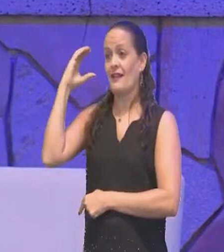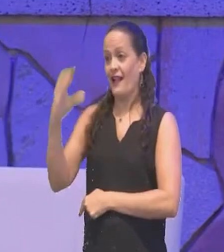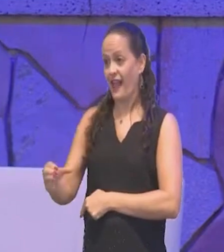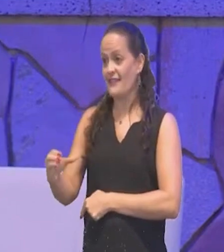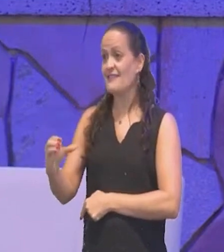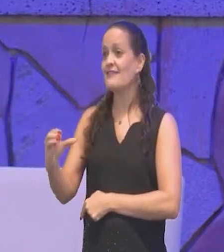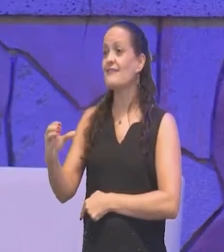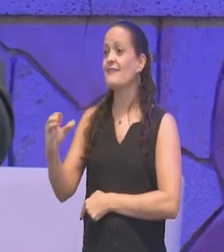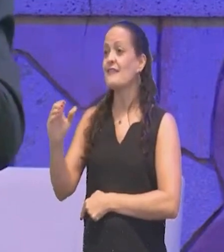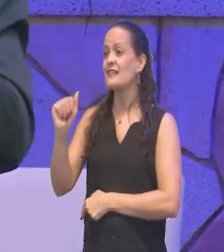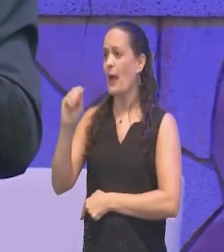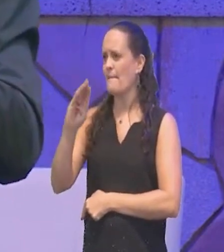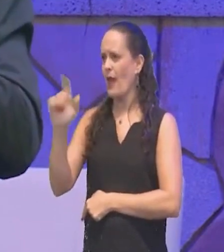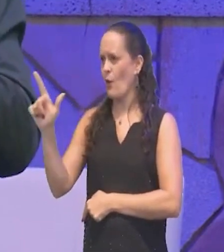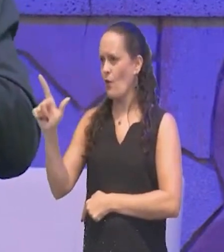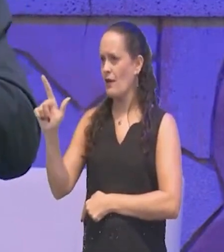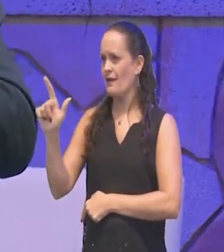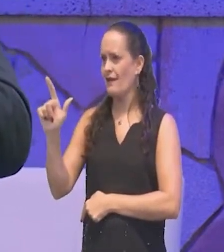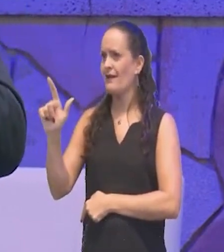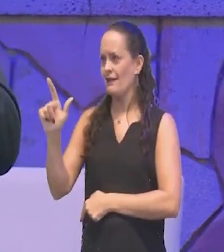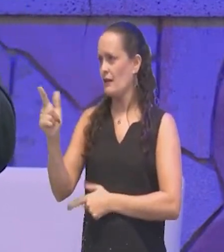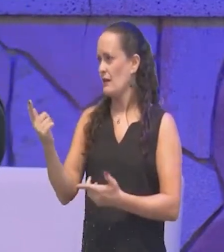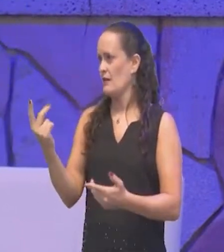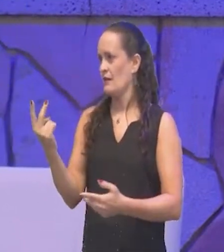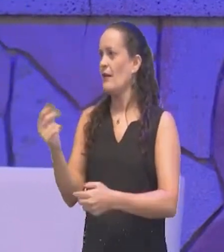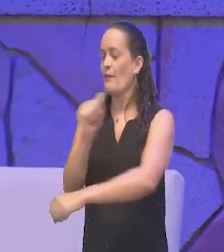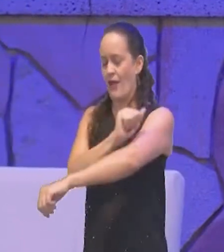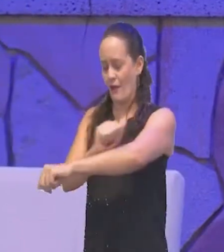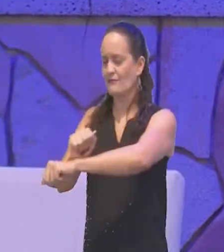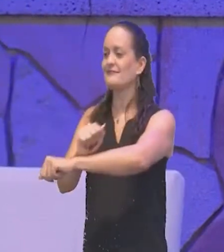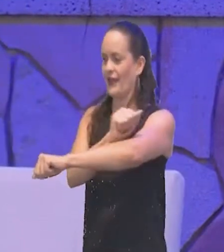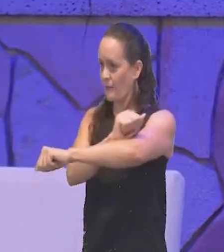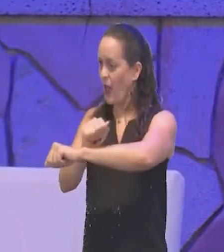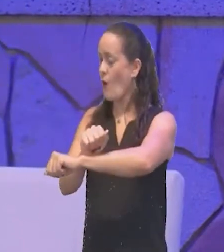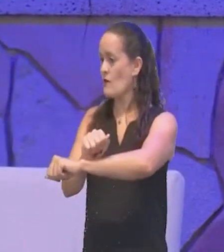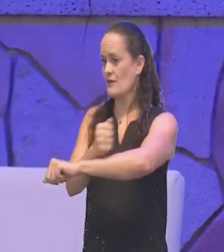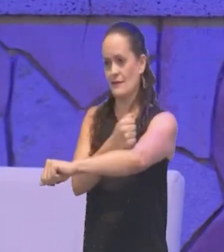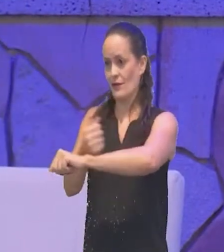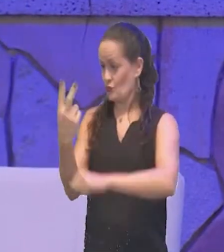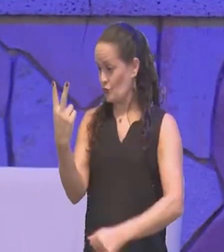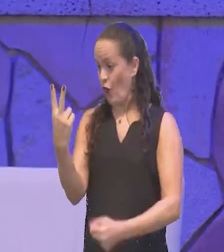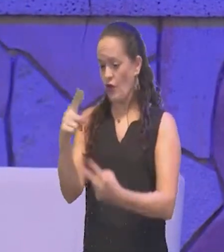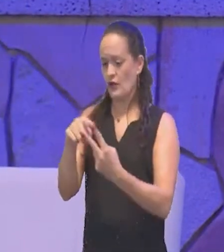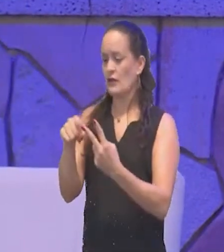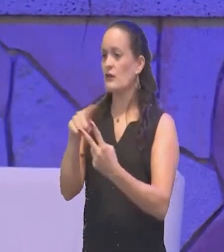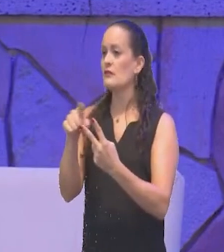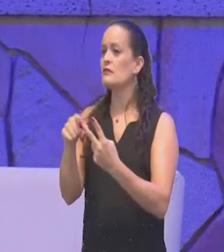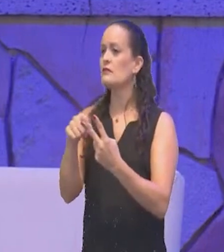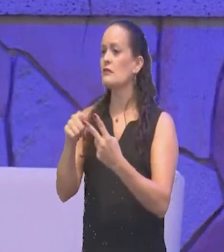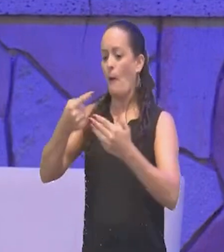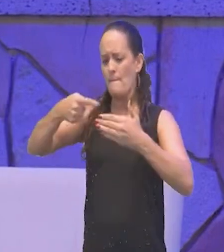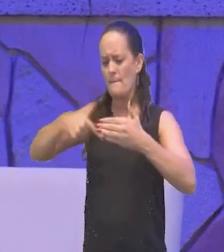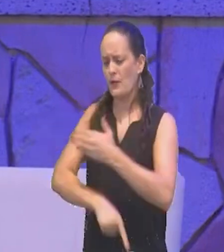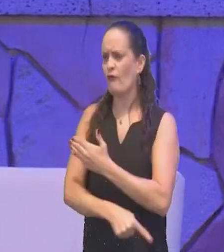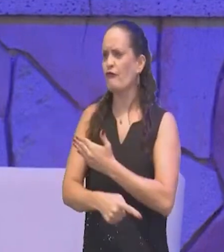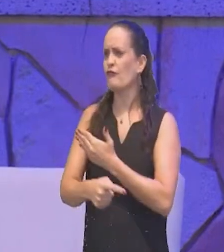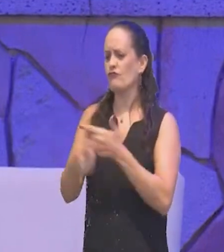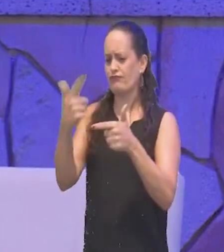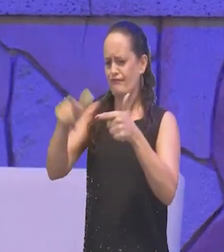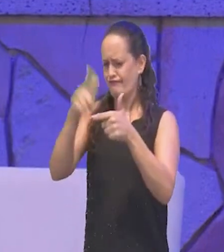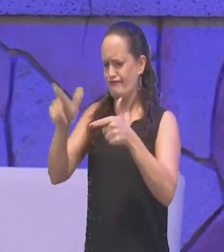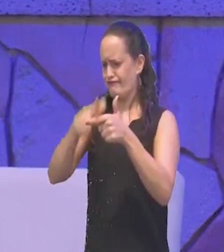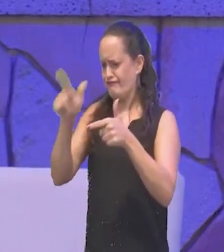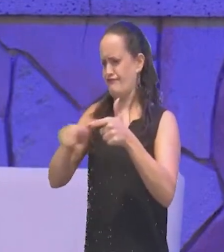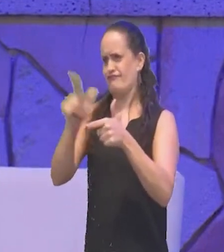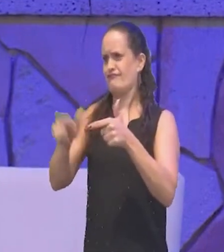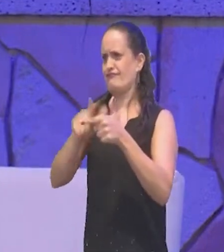seu coração se enchesse de ciúme e de inveja, sentimentos profundamente destrutivos em